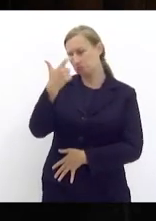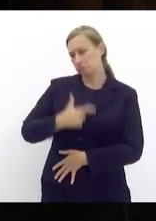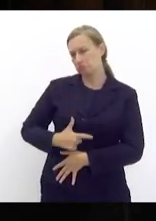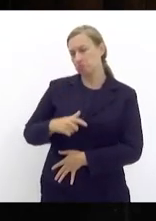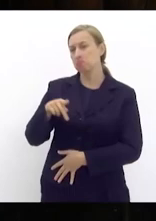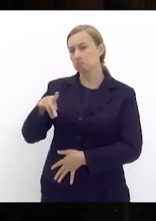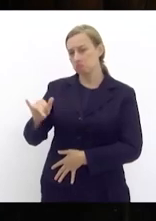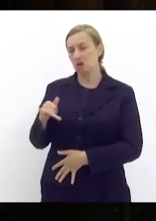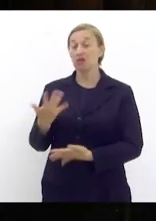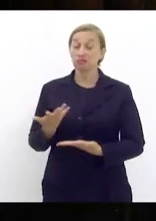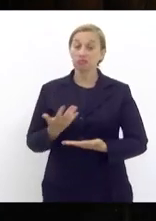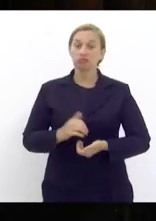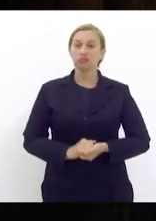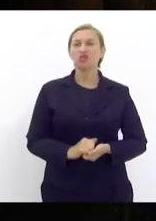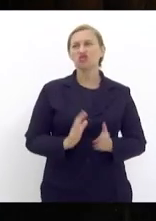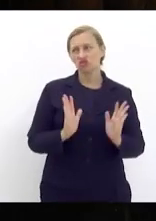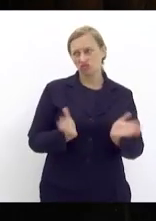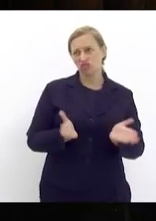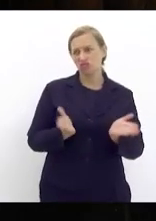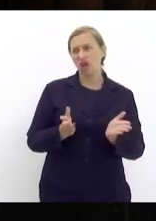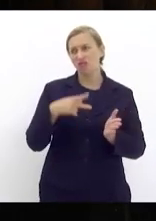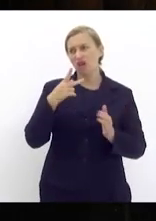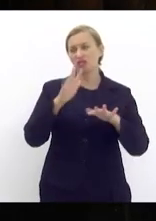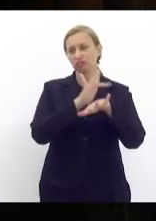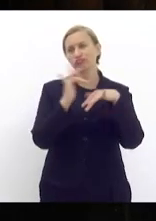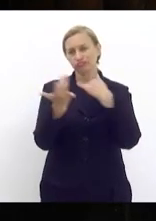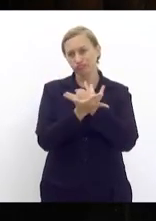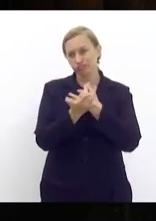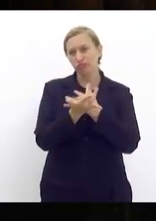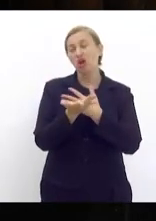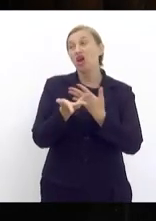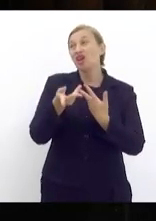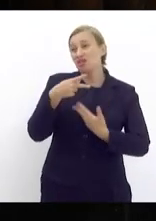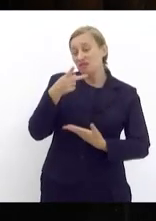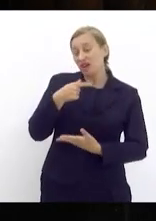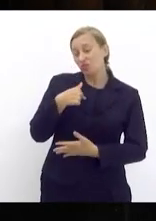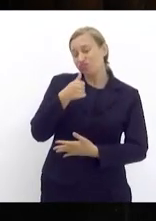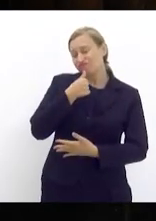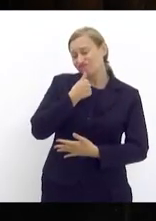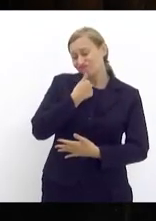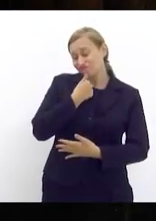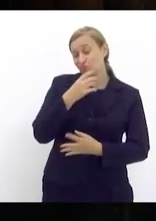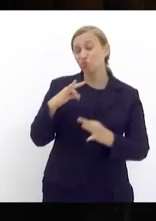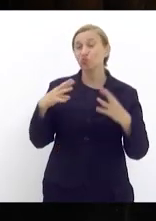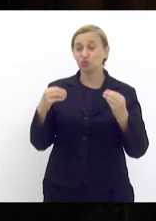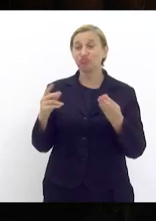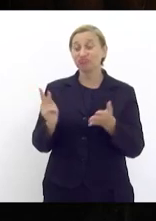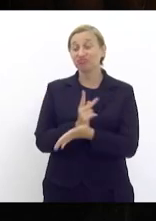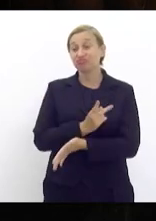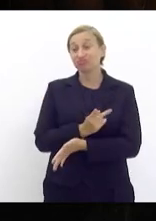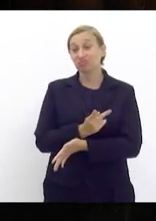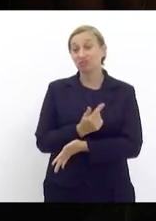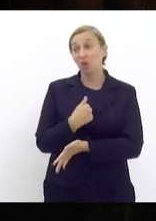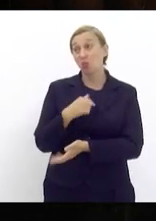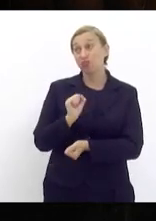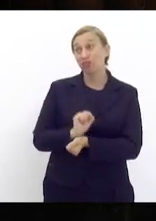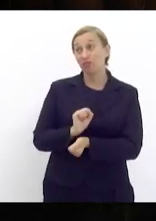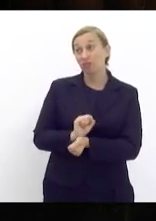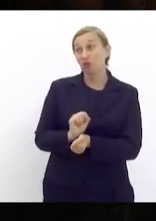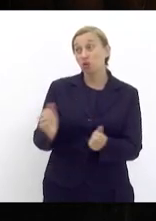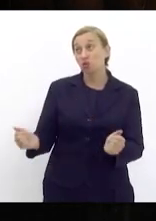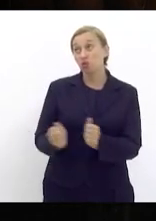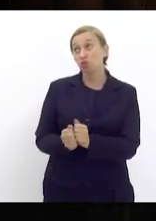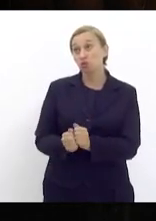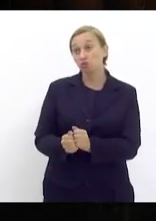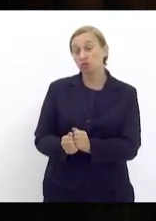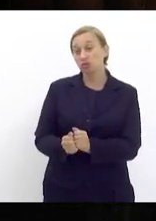pai, mas já me posicionei nas redes sociais e confesso que estou bem abalado com tudo isso. Estou aí aguardando junto da minha companheira